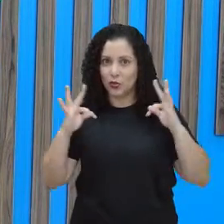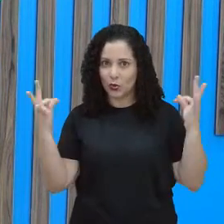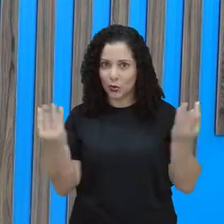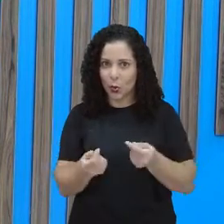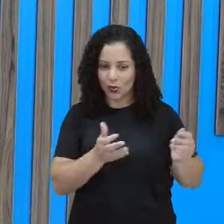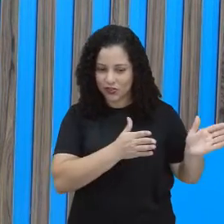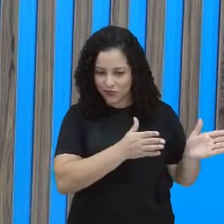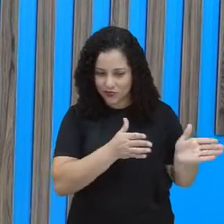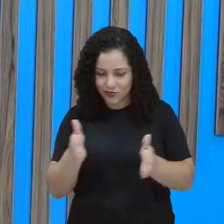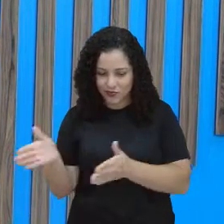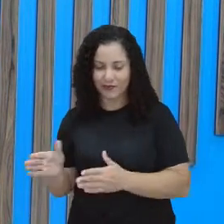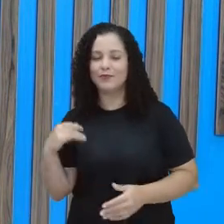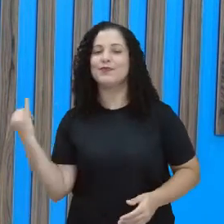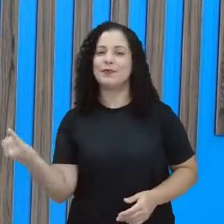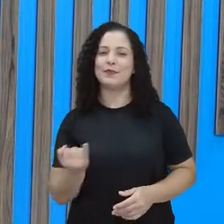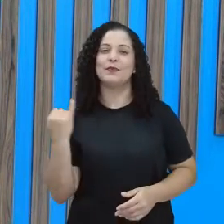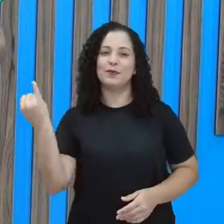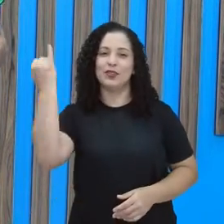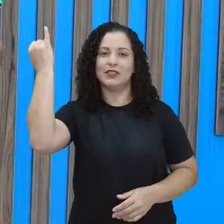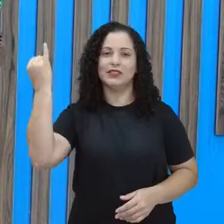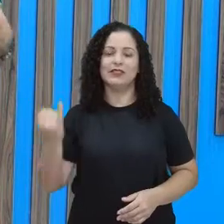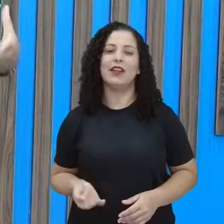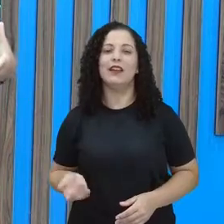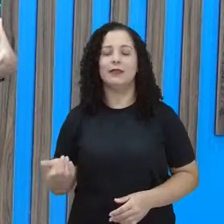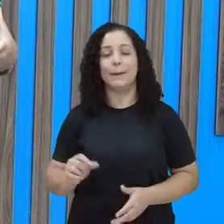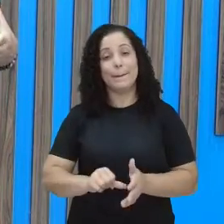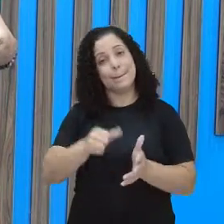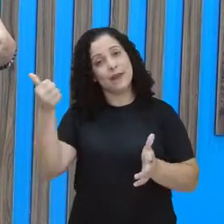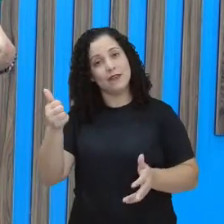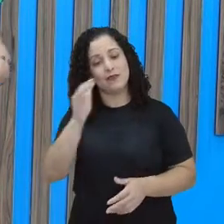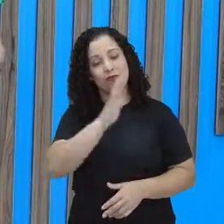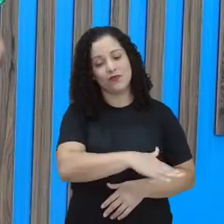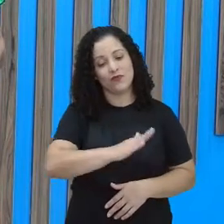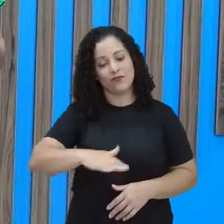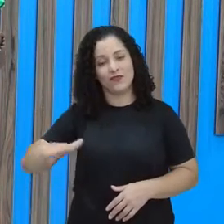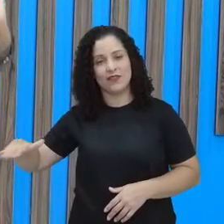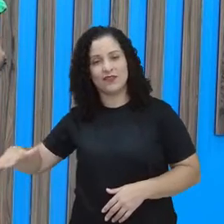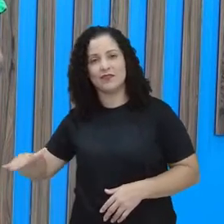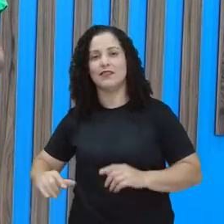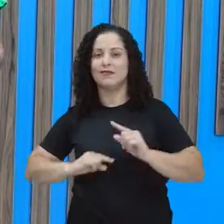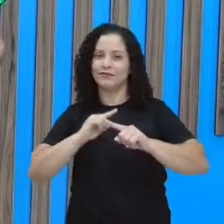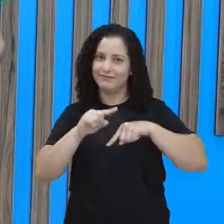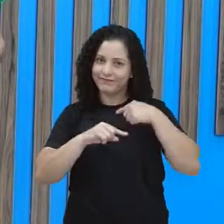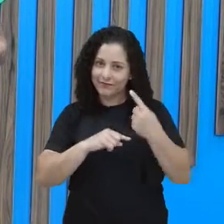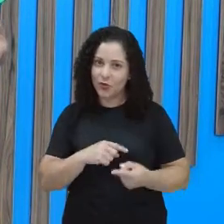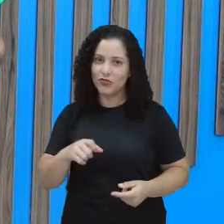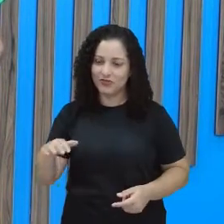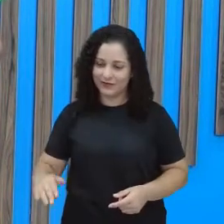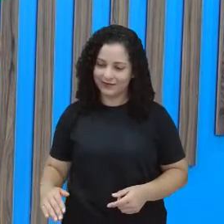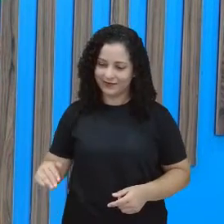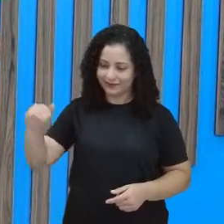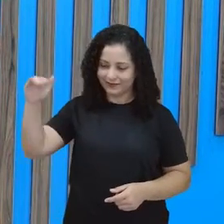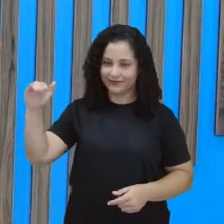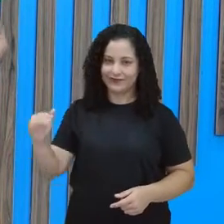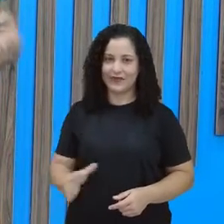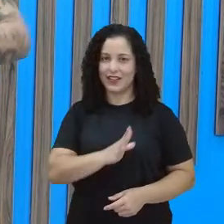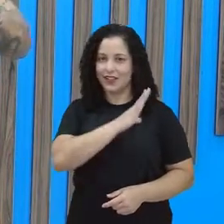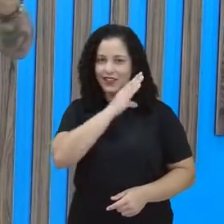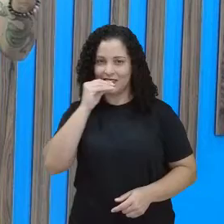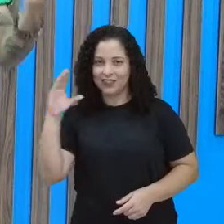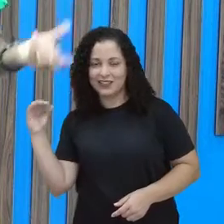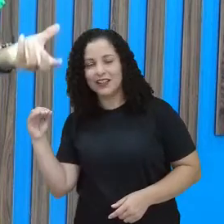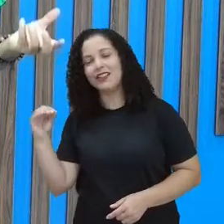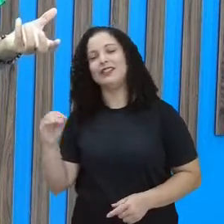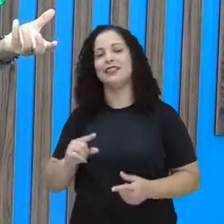gente. Para a gente chegar na adolescência, a gente passou pela infância. Para ter passado da infância, a gente foi bebê. Para ser bebê, em algum momento, a gente foi